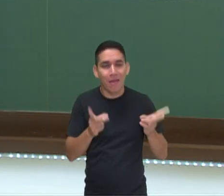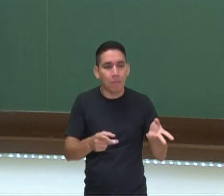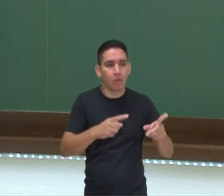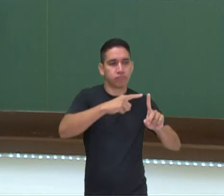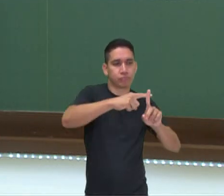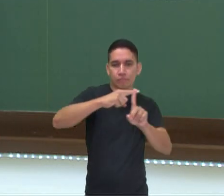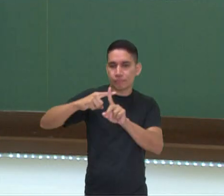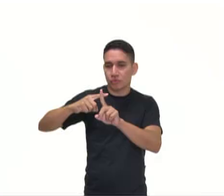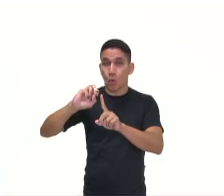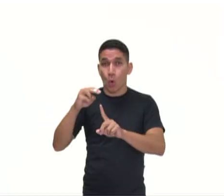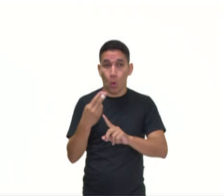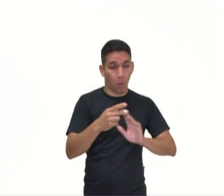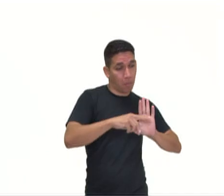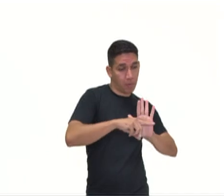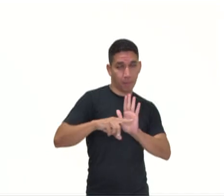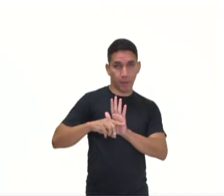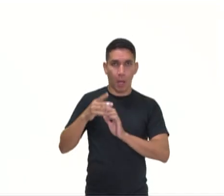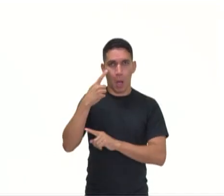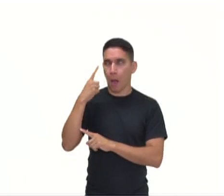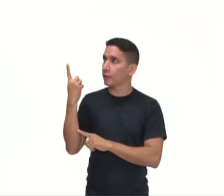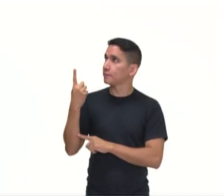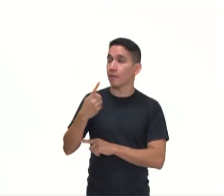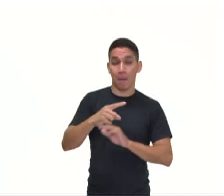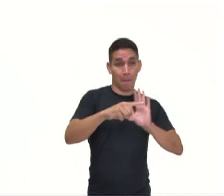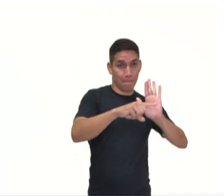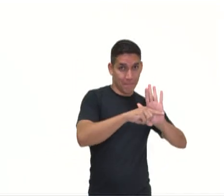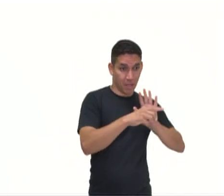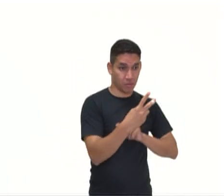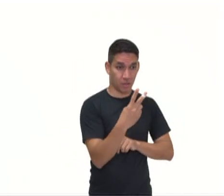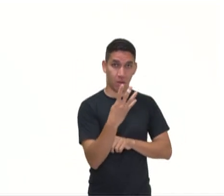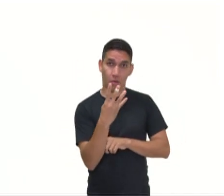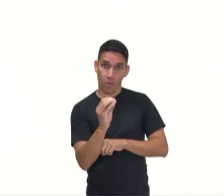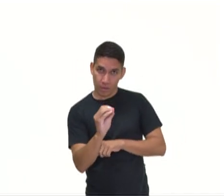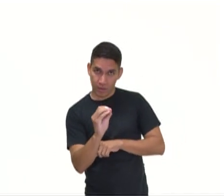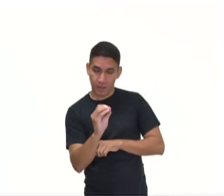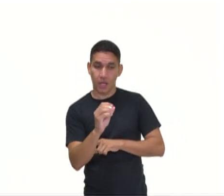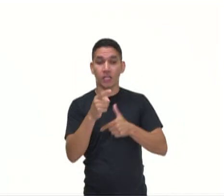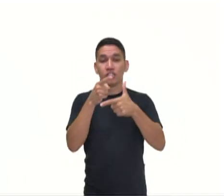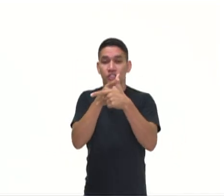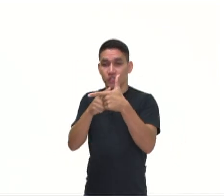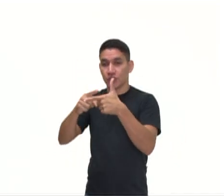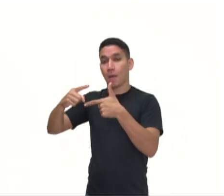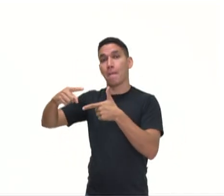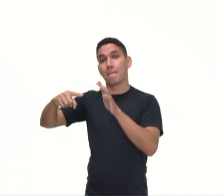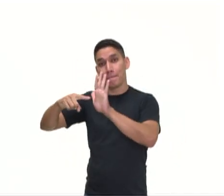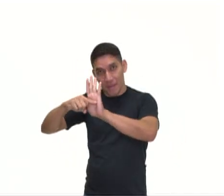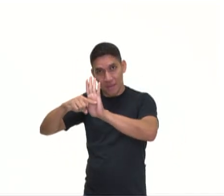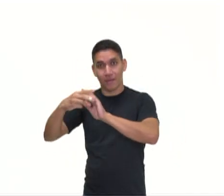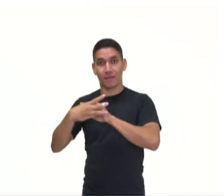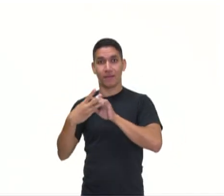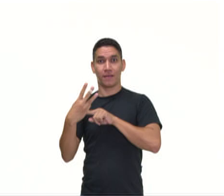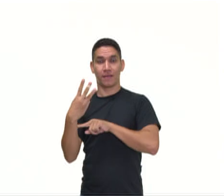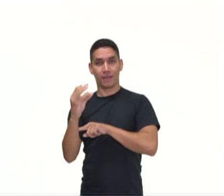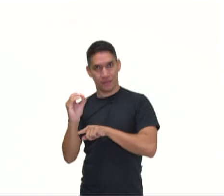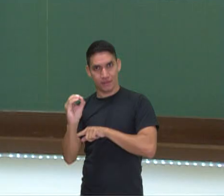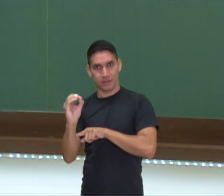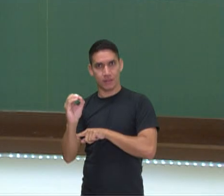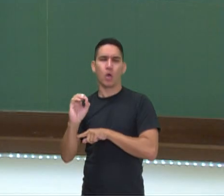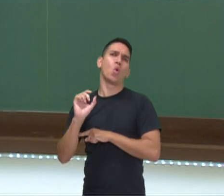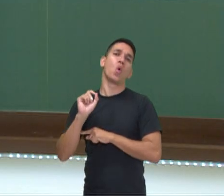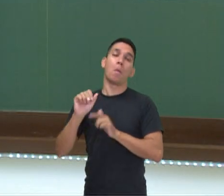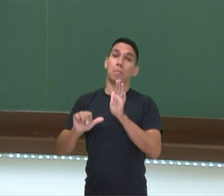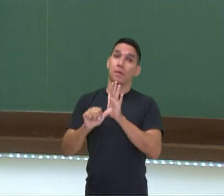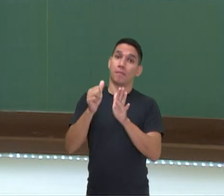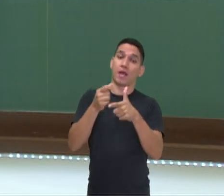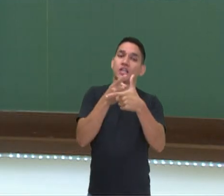sinal só nós temos aqui - 240 / menos 30 então nós vamos fazer a divisão